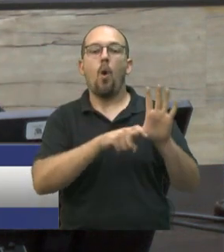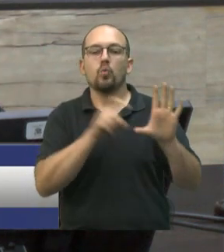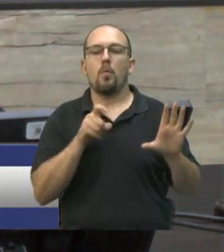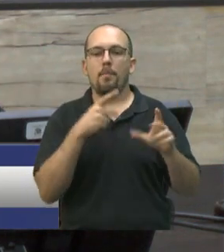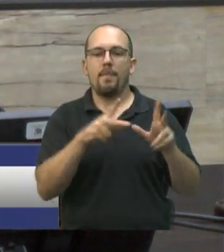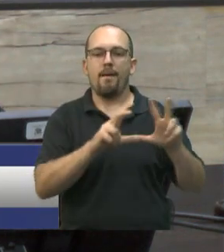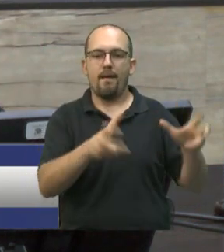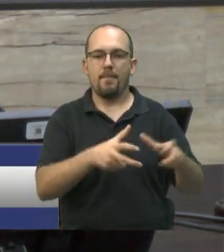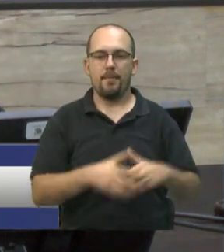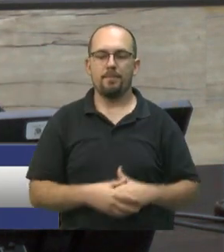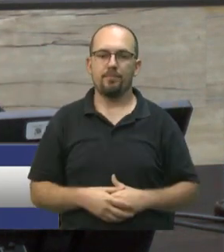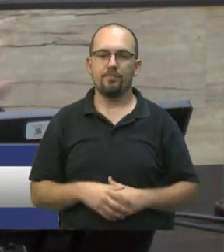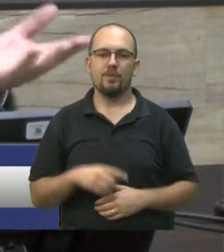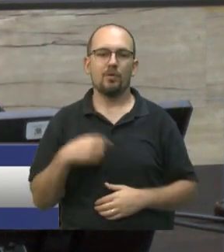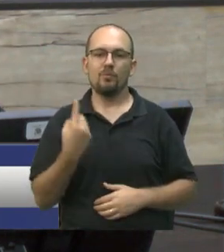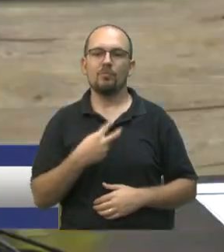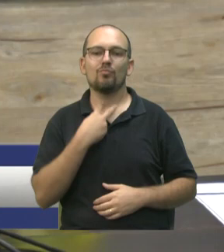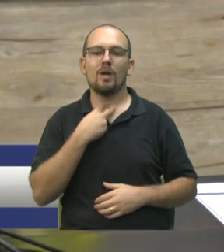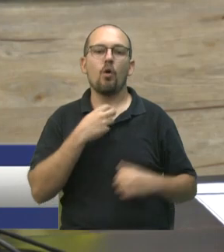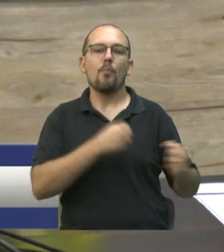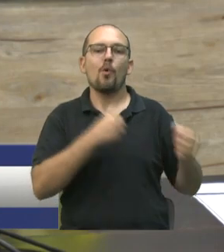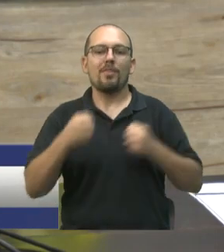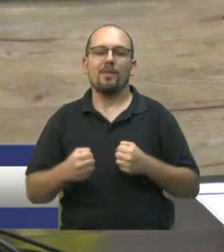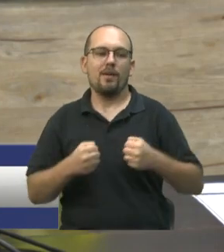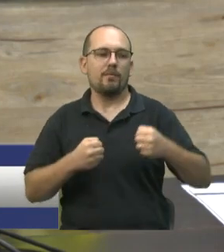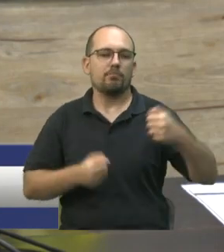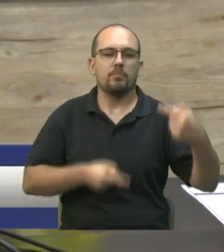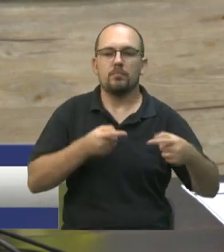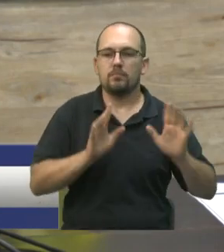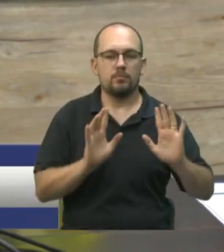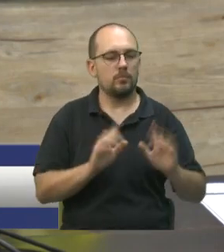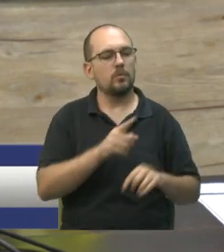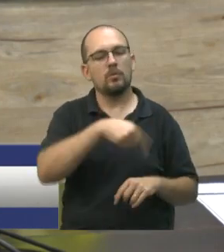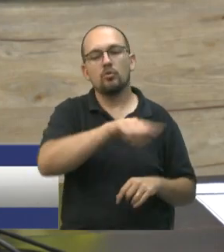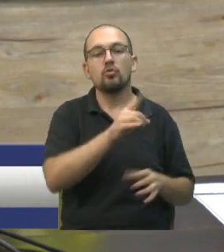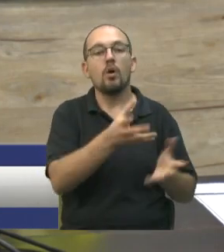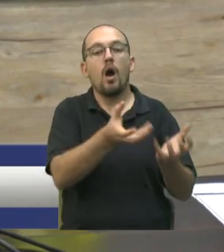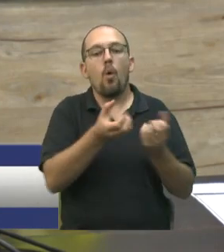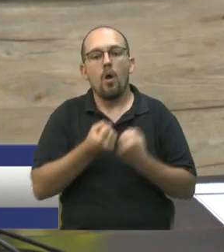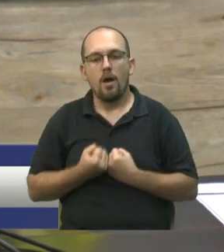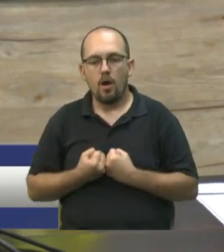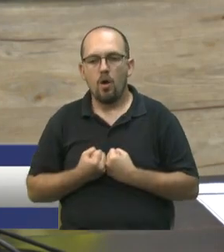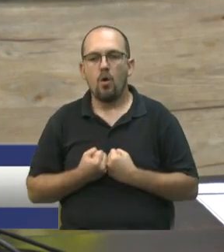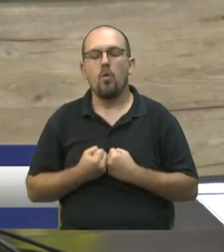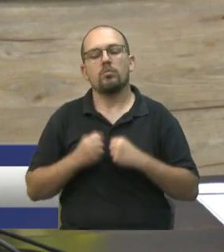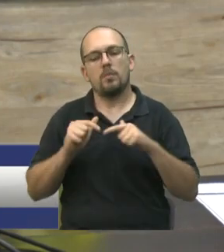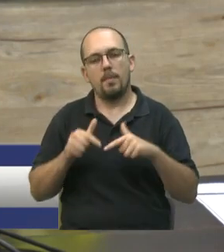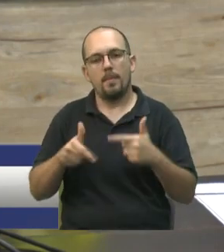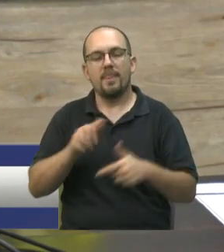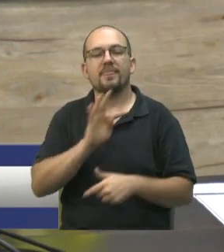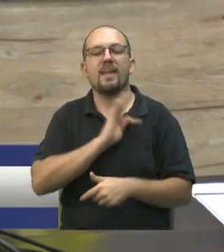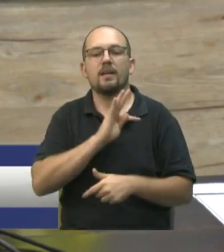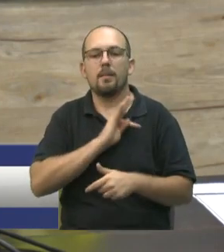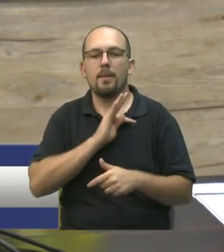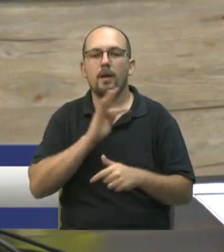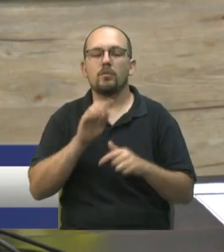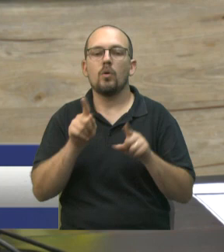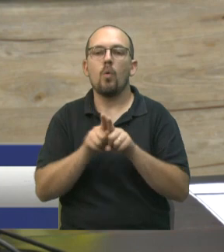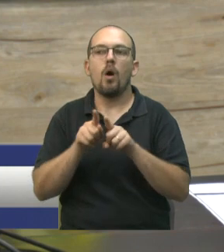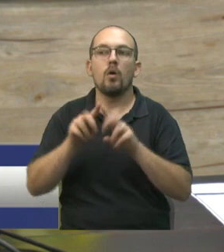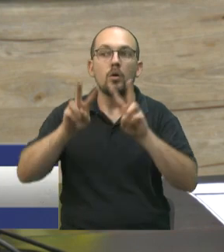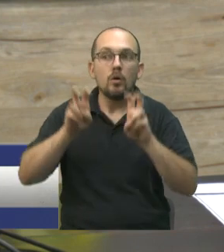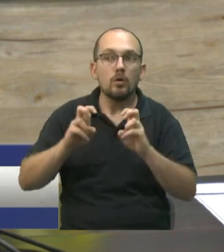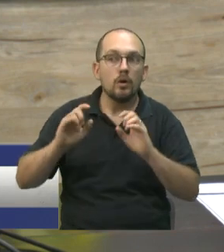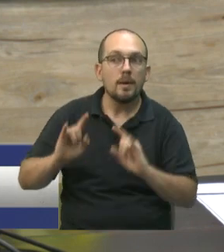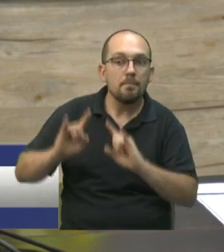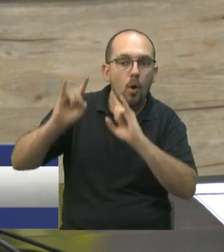senão seria ingerência entre poderes, né? Então, a gente só acolheu e agiu tecnicamente na descrição do imóvel